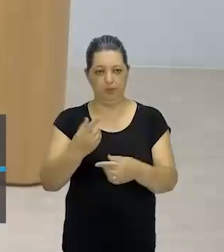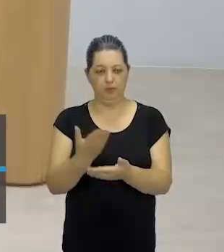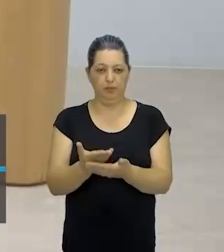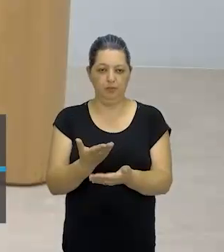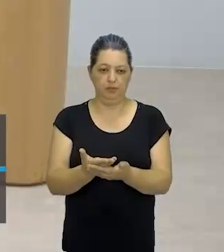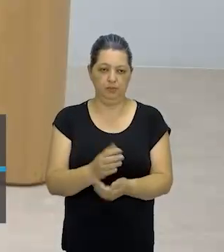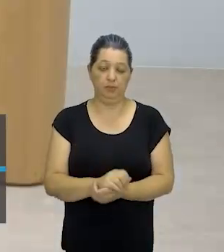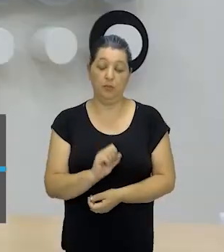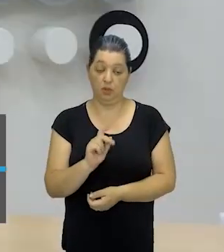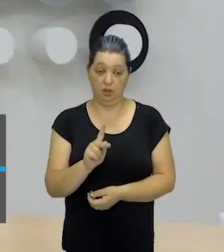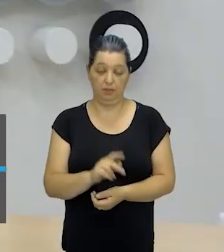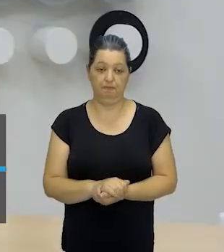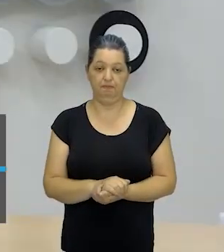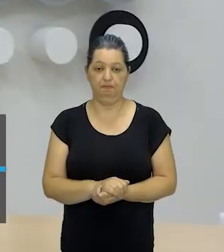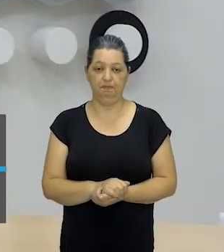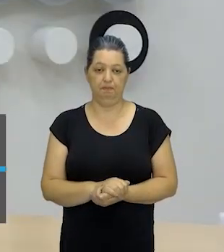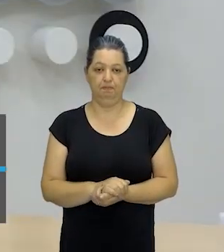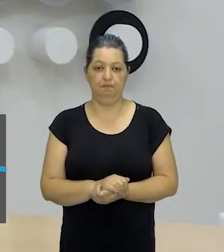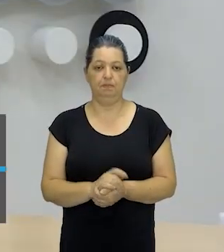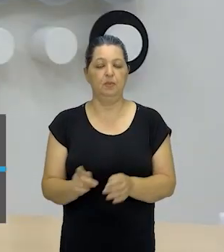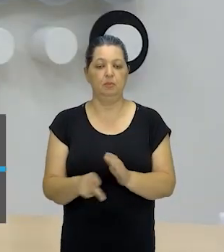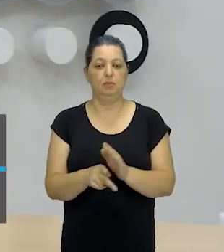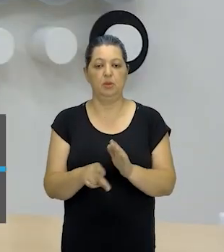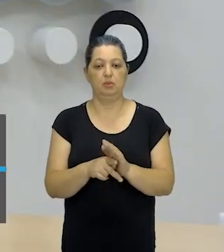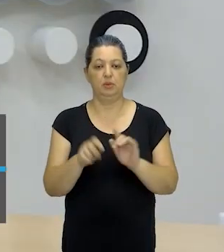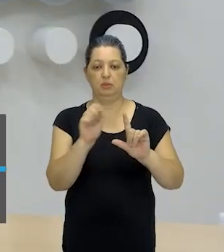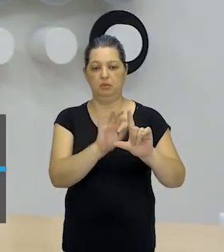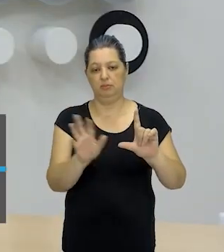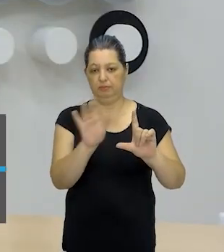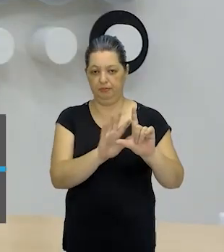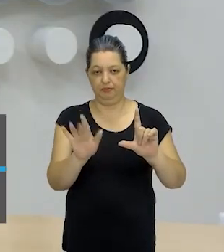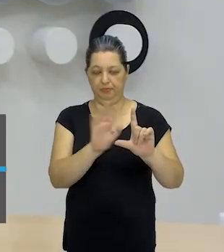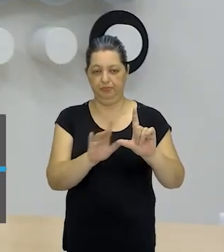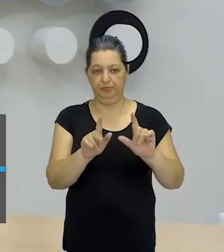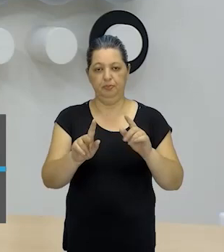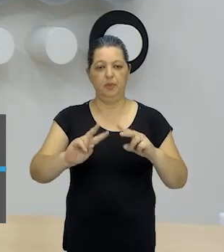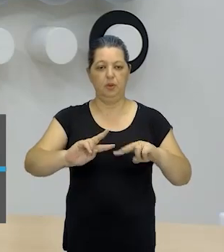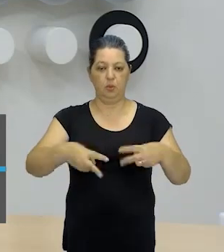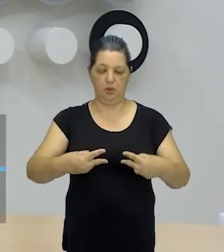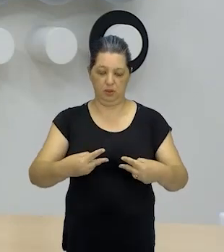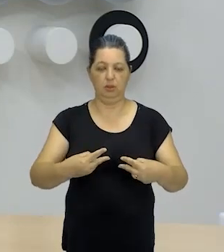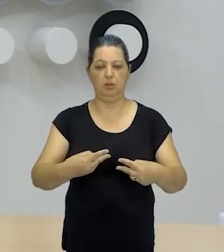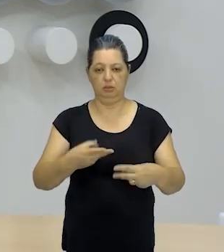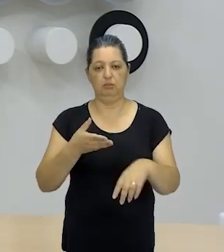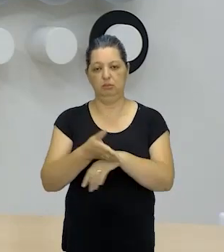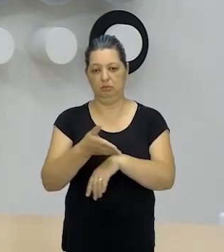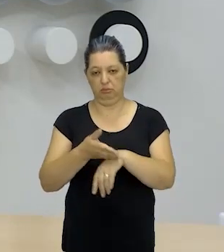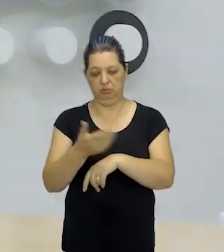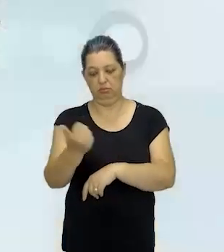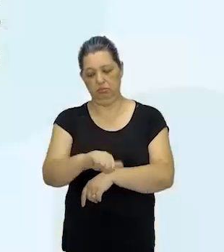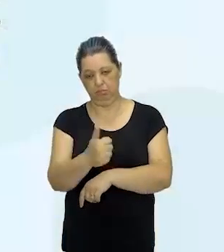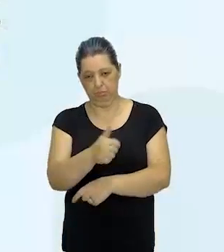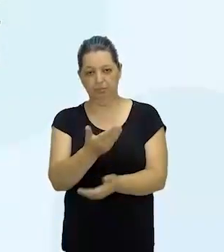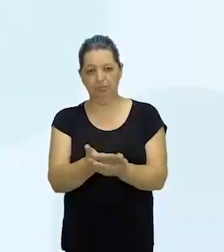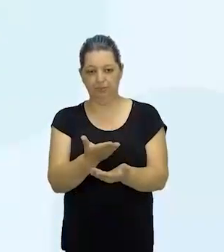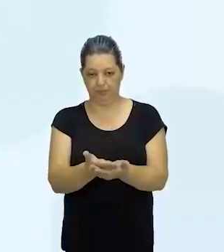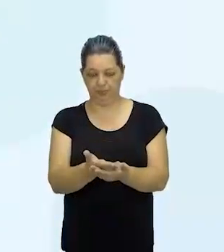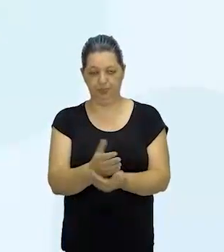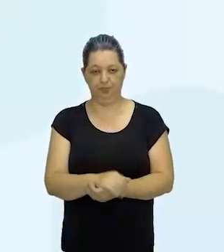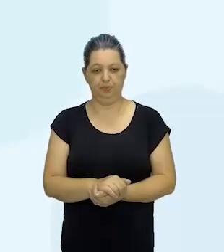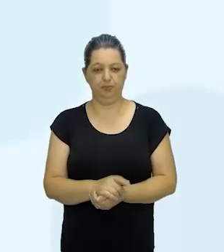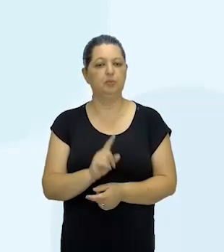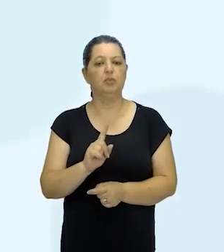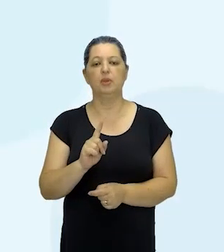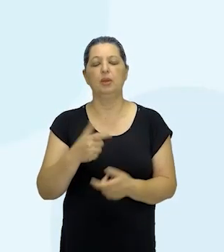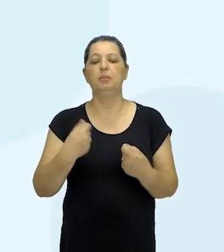professora Inês? Isso mesmo, pessoal. Vai aparecer para vocês aí também o QR Code e o link. Entre lá para você avaliar a nossa aula. Diga